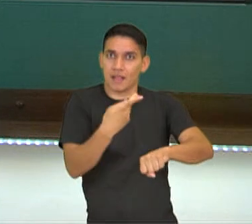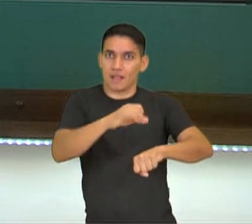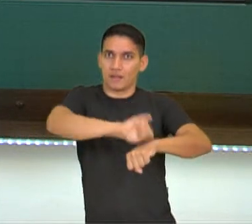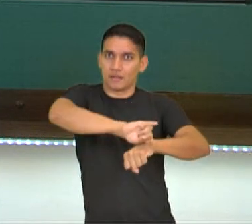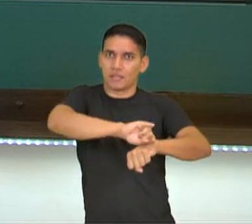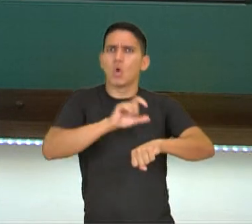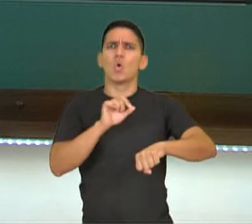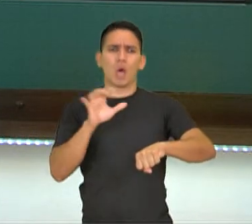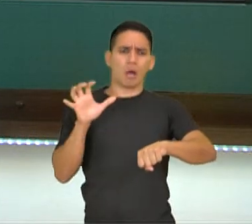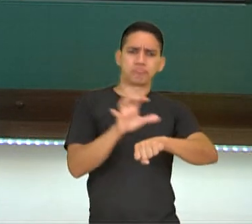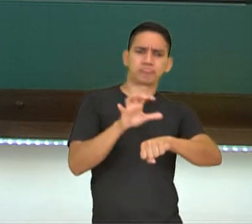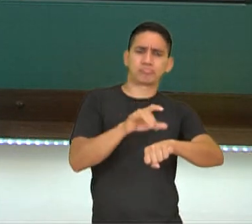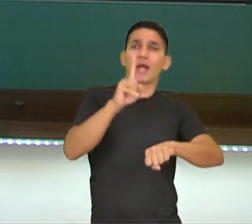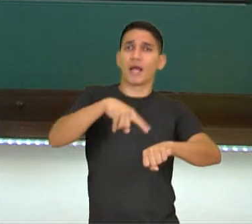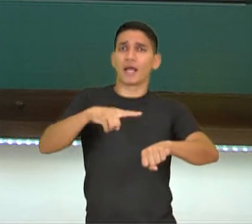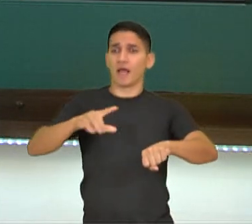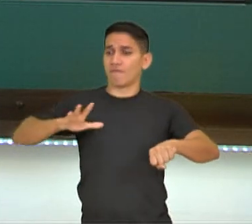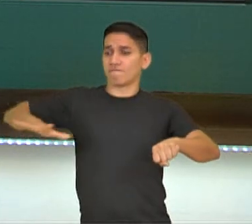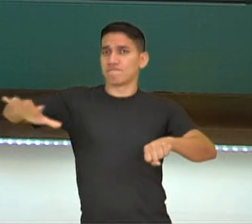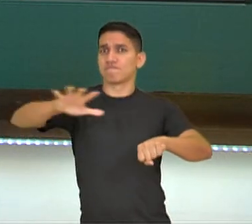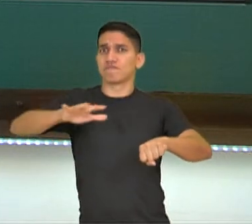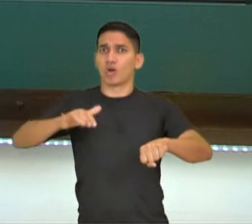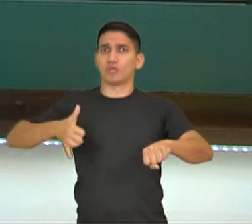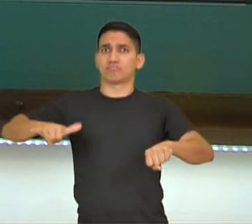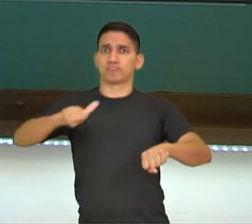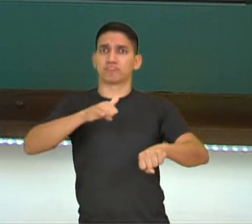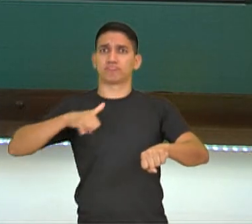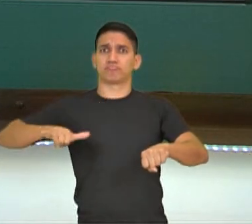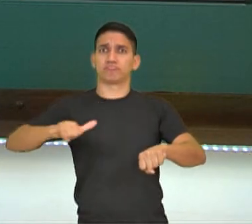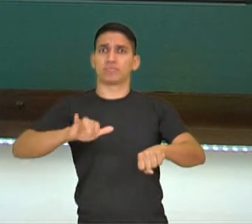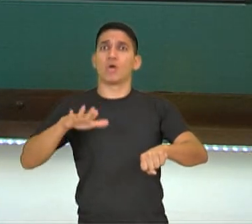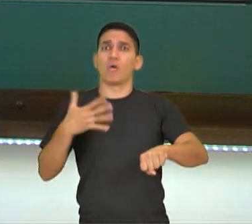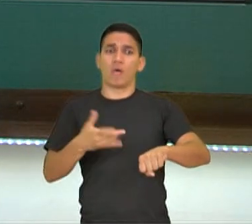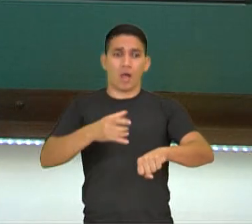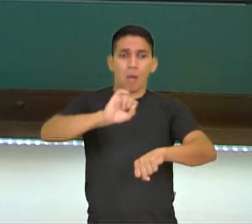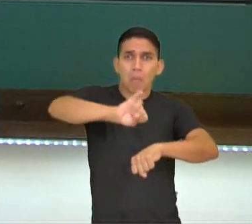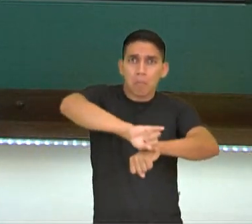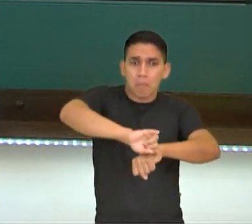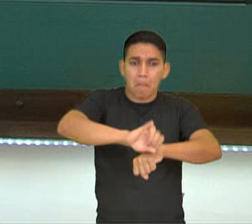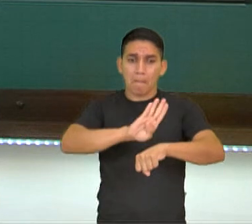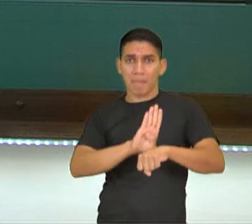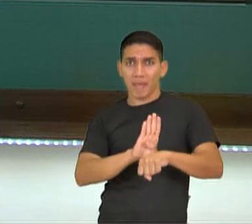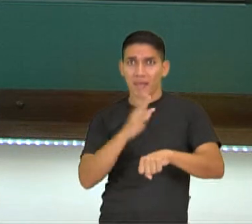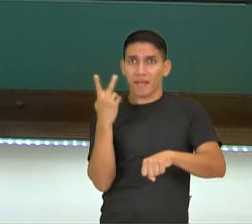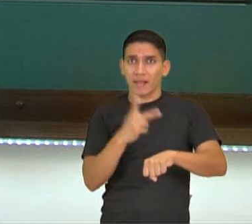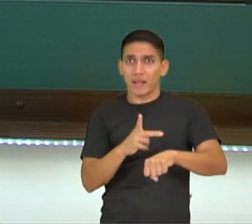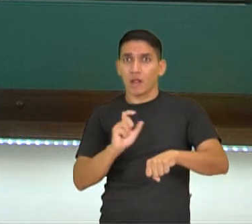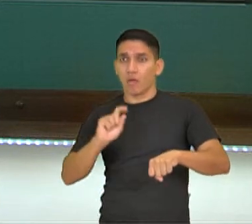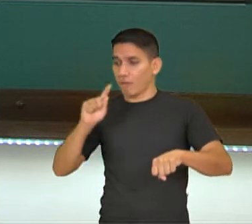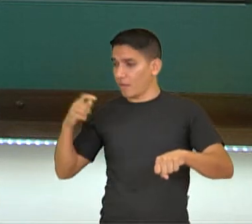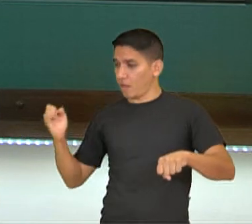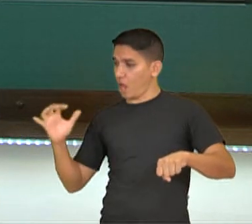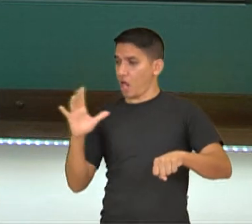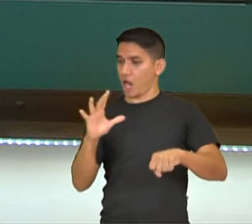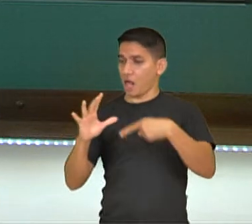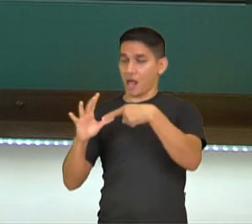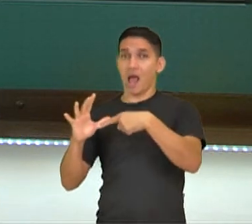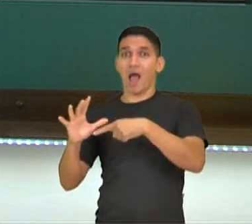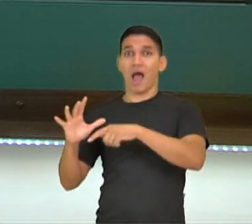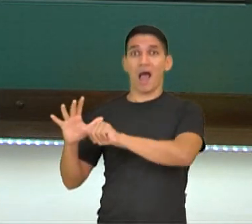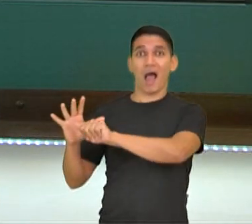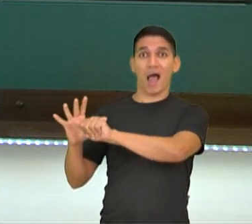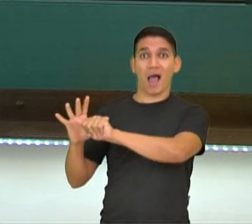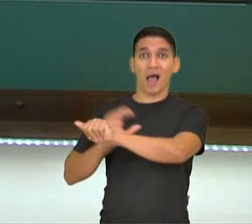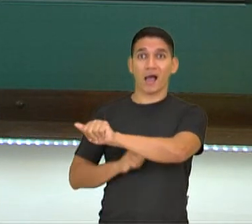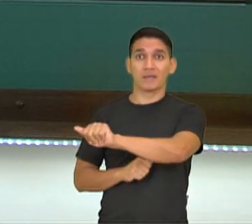é que atua nela? O campo externo. Quem é o campo que está atuando? Se a carga de prova é B, quem está atuando é o campo externo A. E